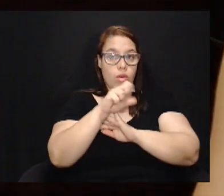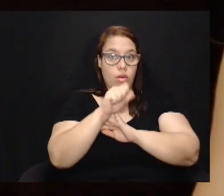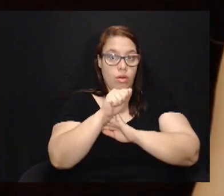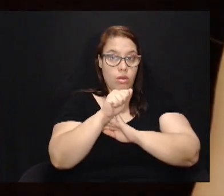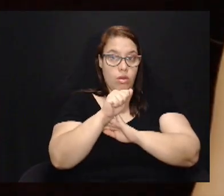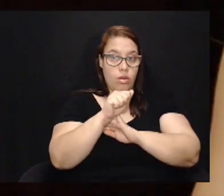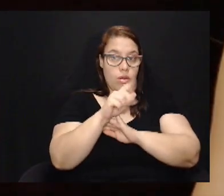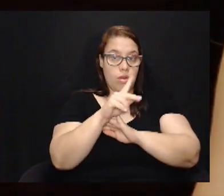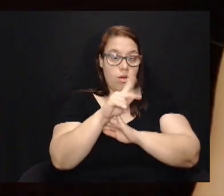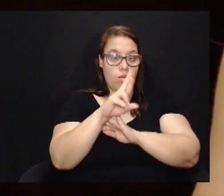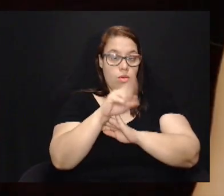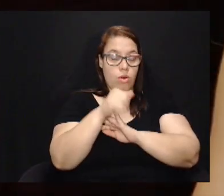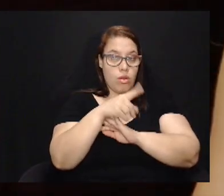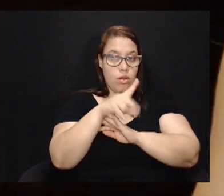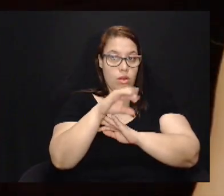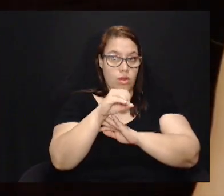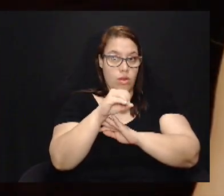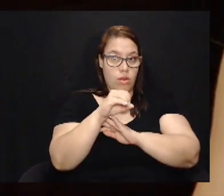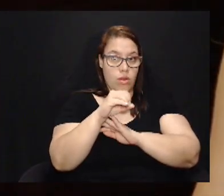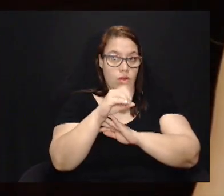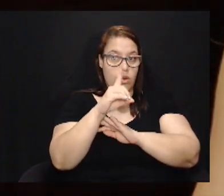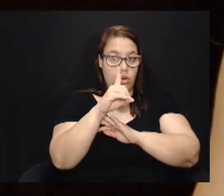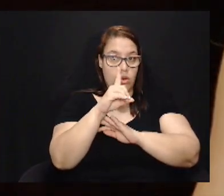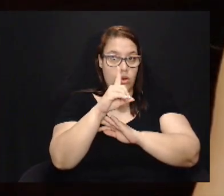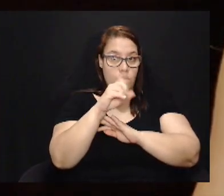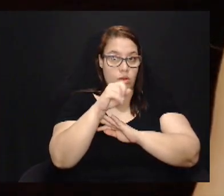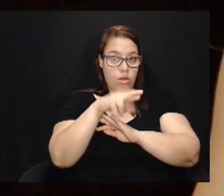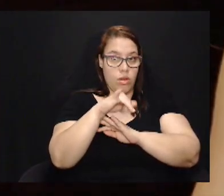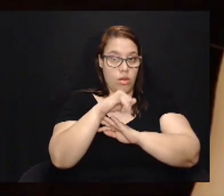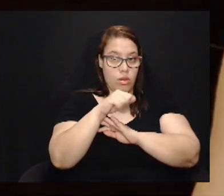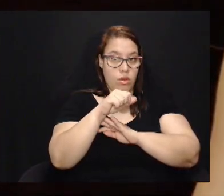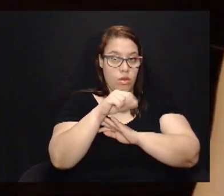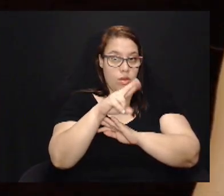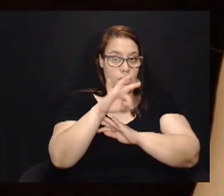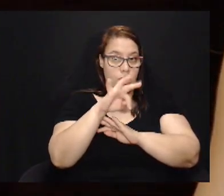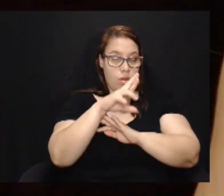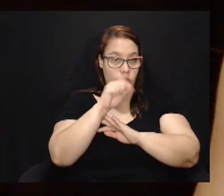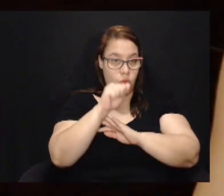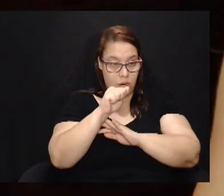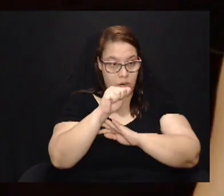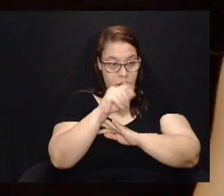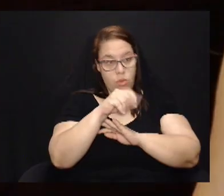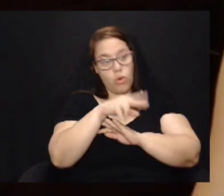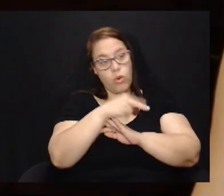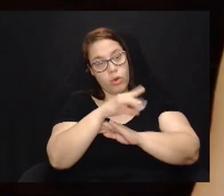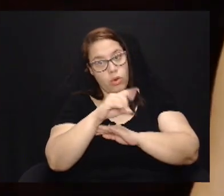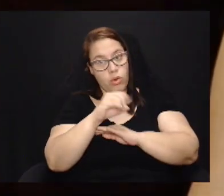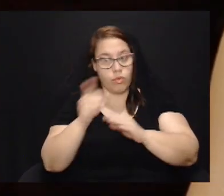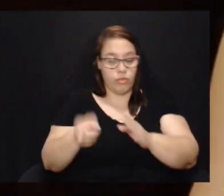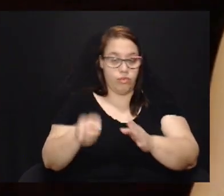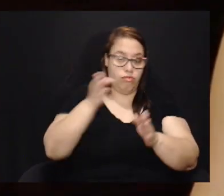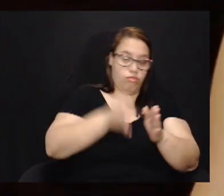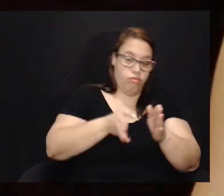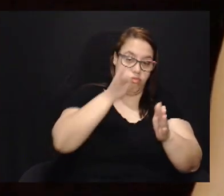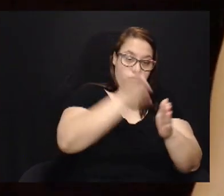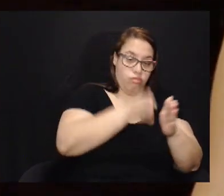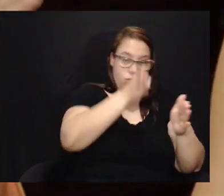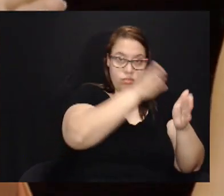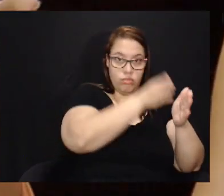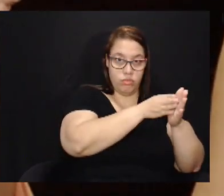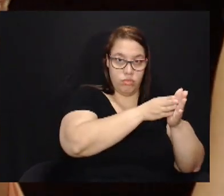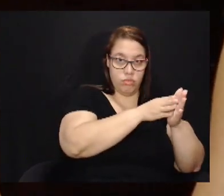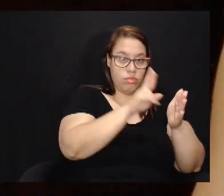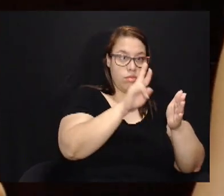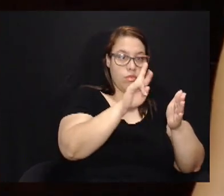processado. Um danoninho de morango é um alimento ultraprocessado. Então, ele passou por um processo ultraprocessado.